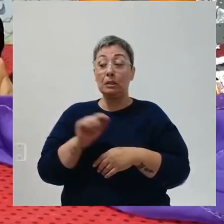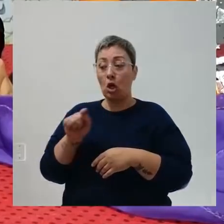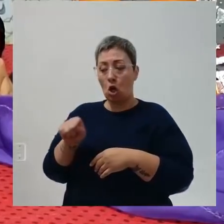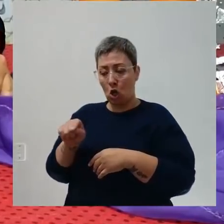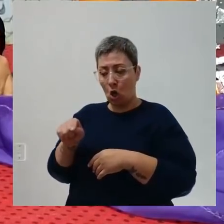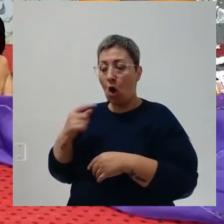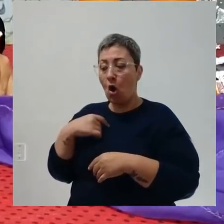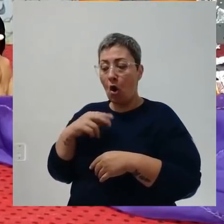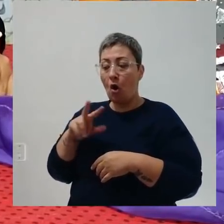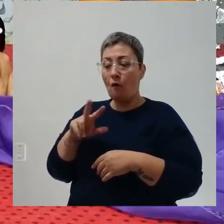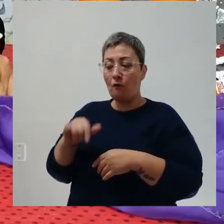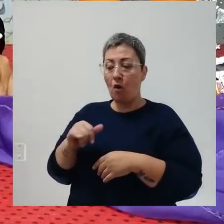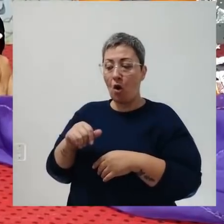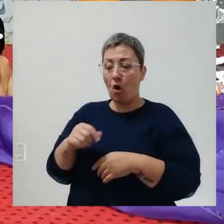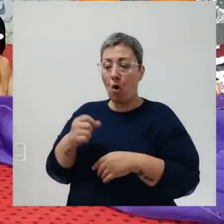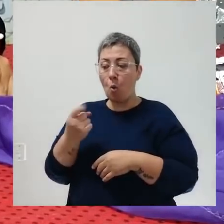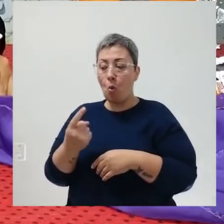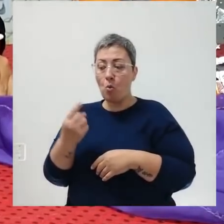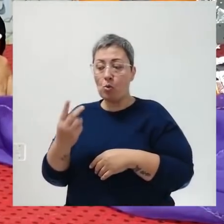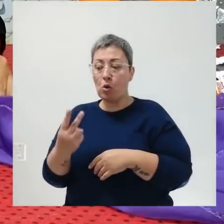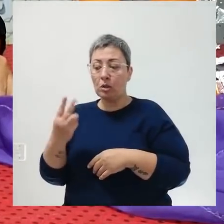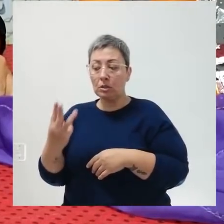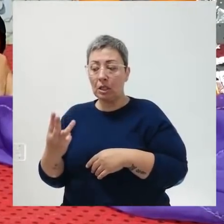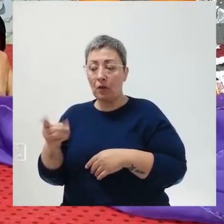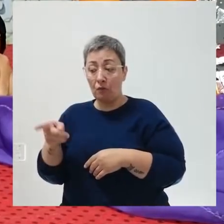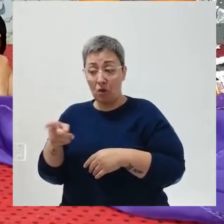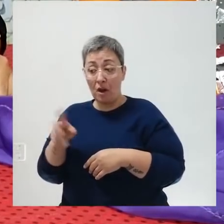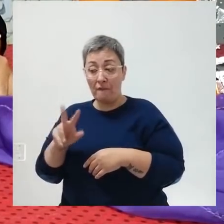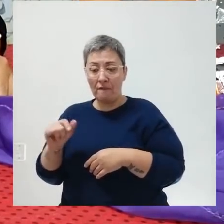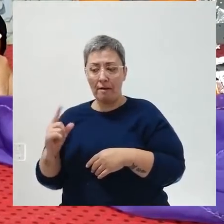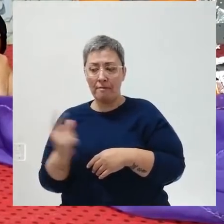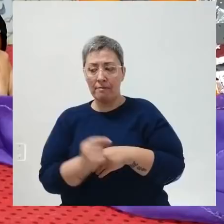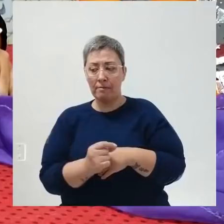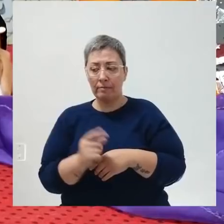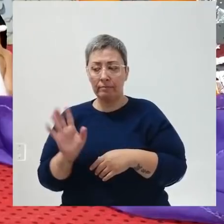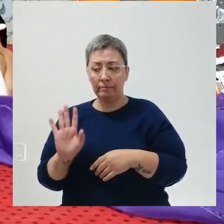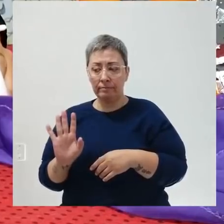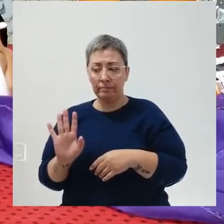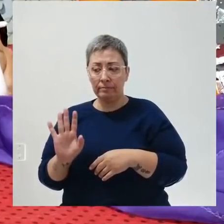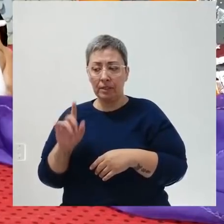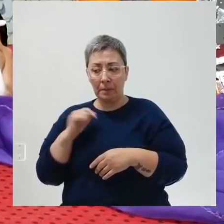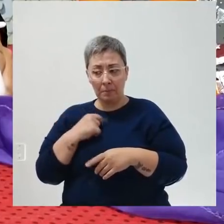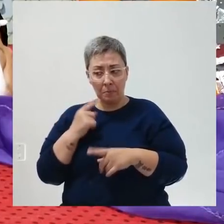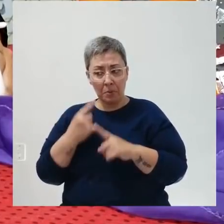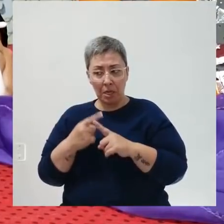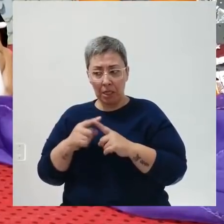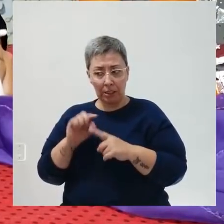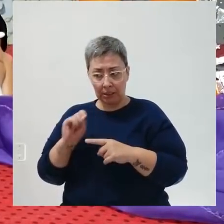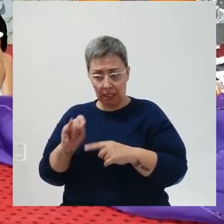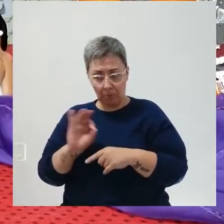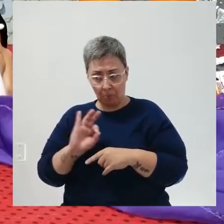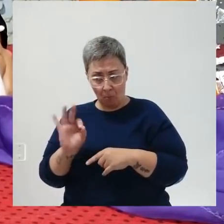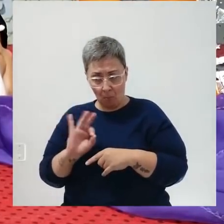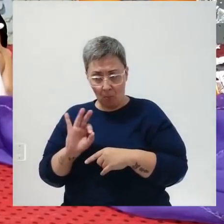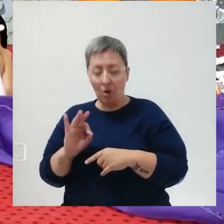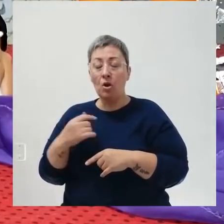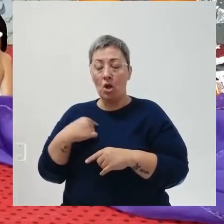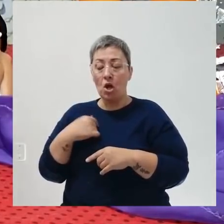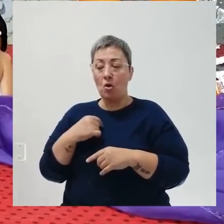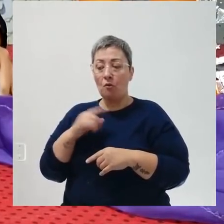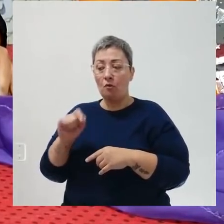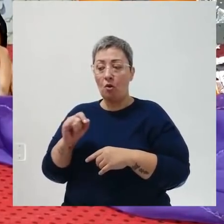Então eu vou contar até 3 para que você saia daqui. Porque senão, cordeirinho,